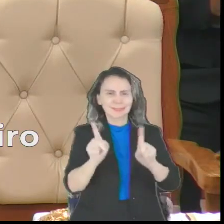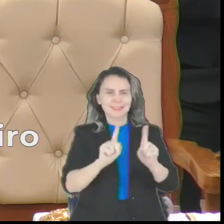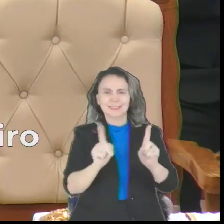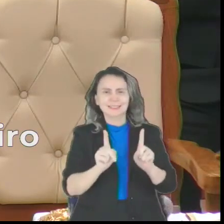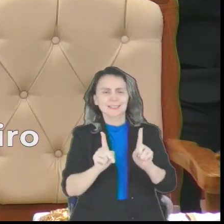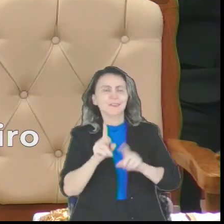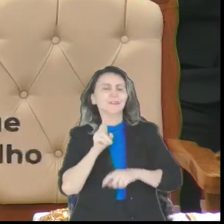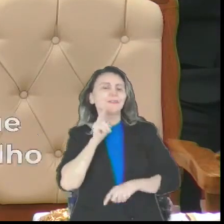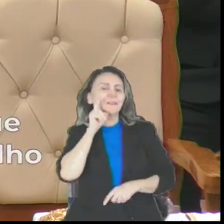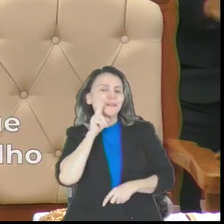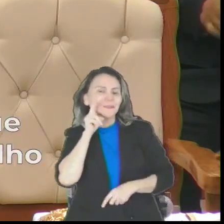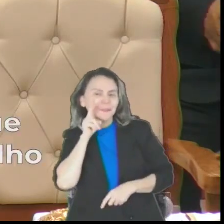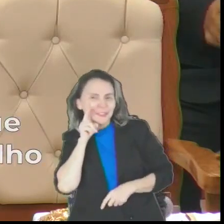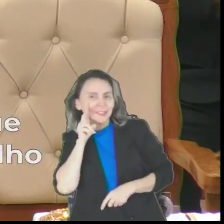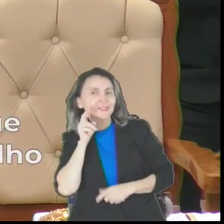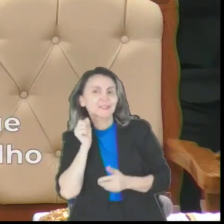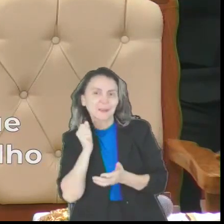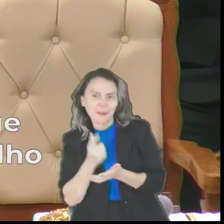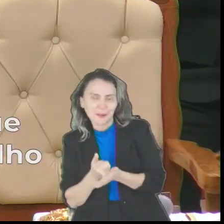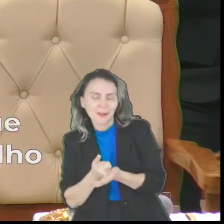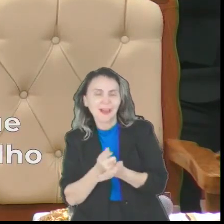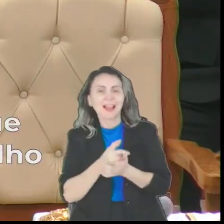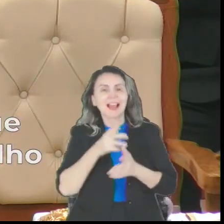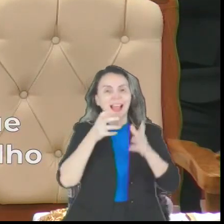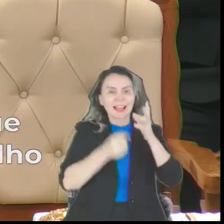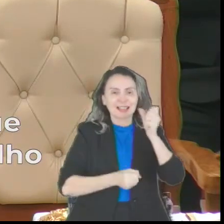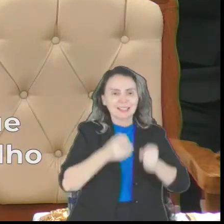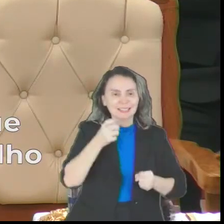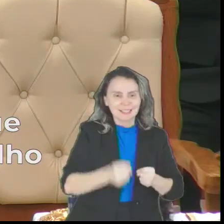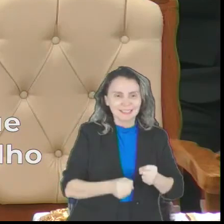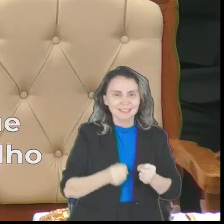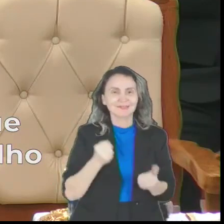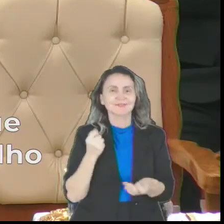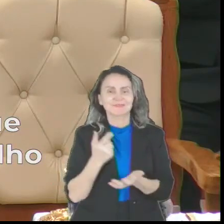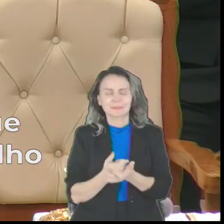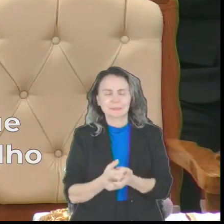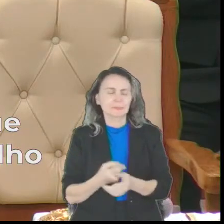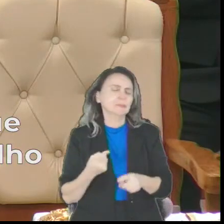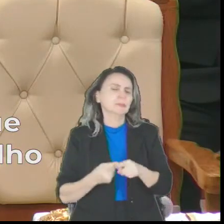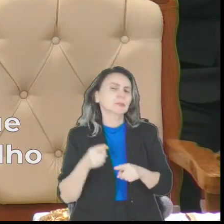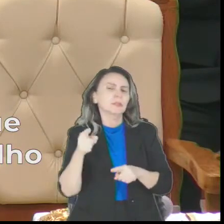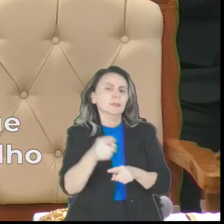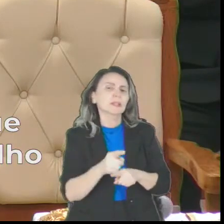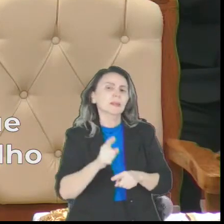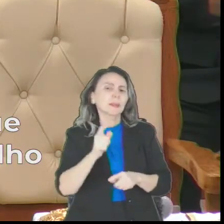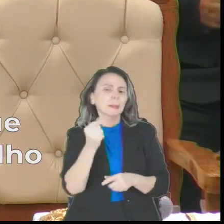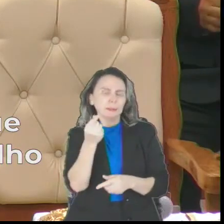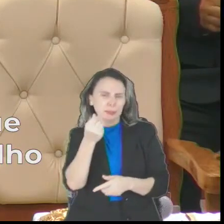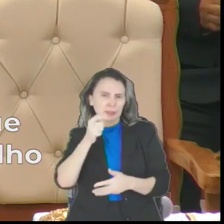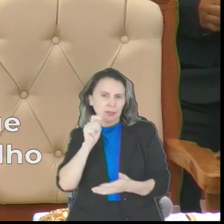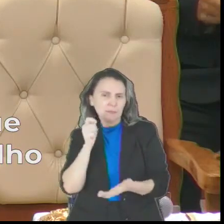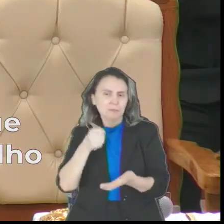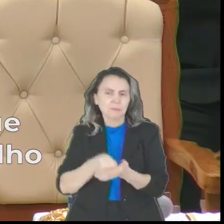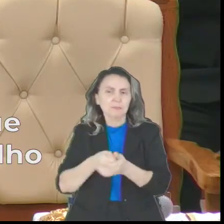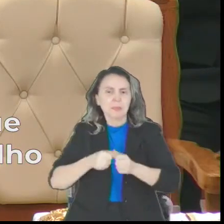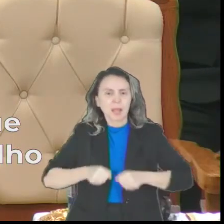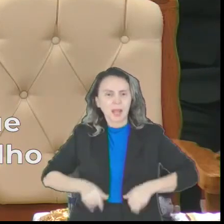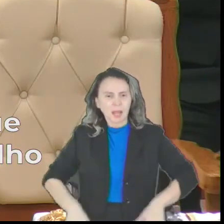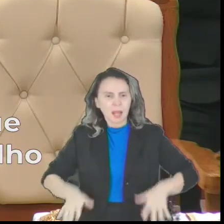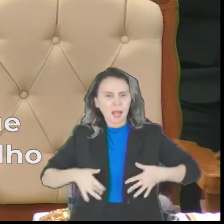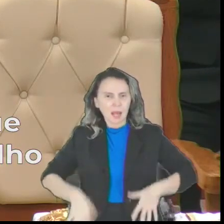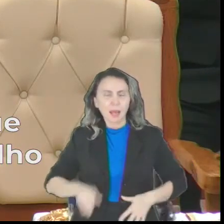vinho e leite. Por que gastais o dinheiro naquilo que não é pão, e o produto do